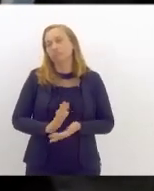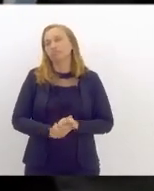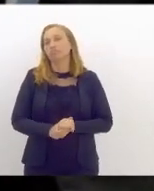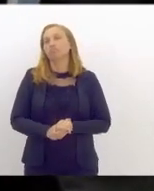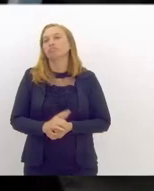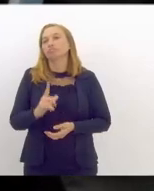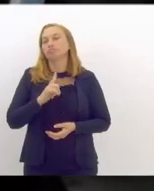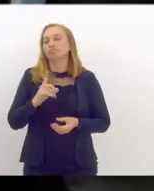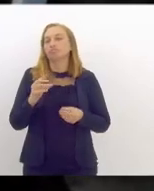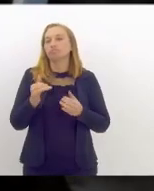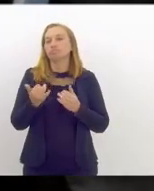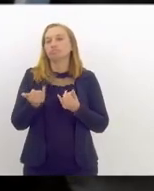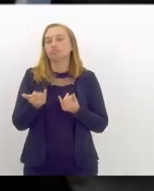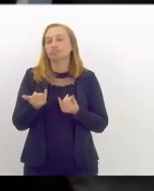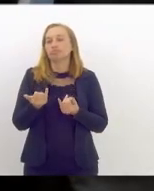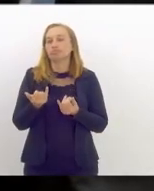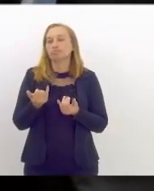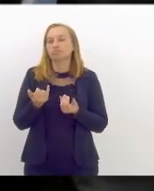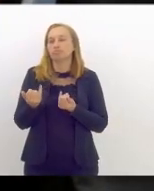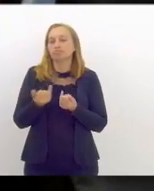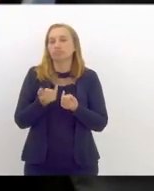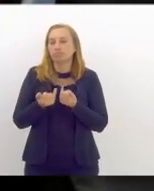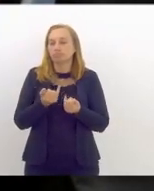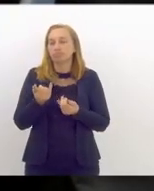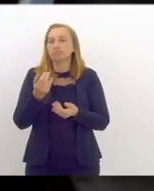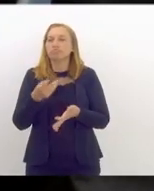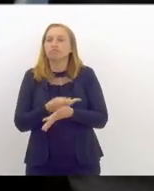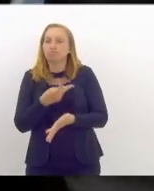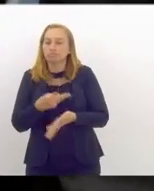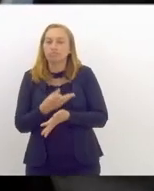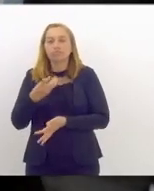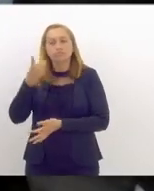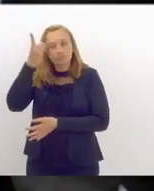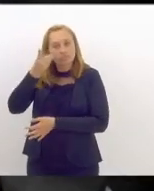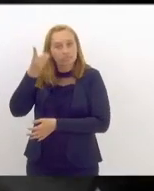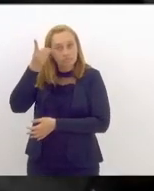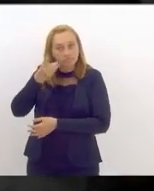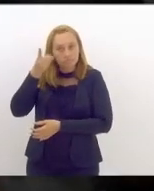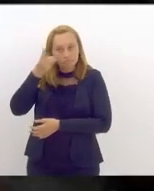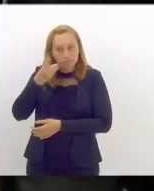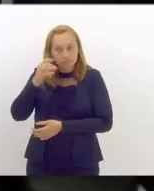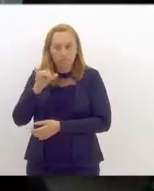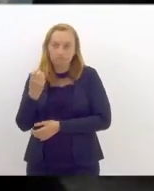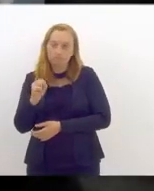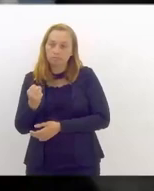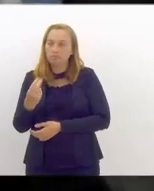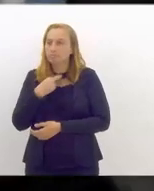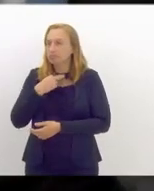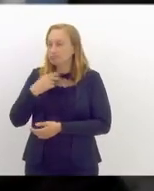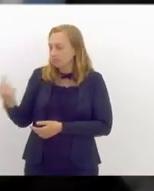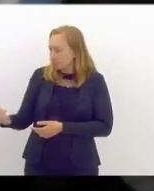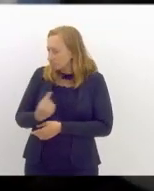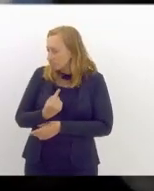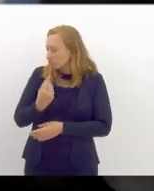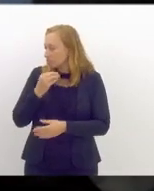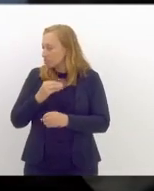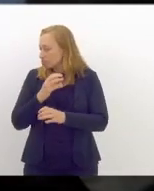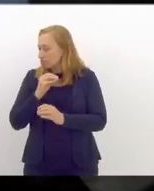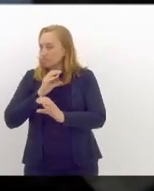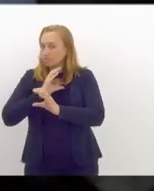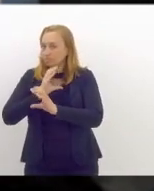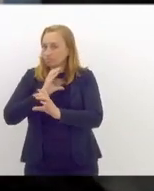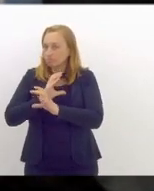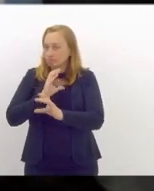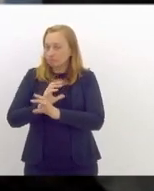desencontro de informações com deputado Serginho que gostaria de estar aqui presentes mas por essa por essa falha de comunicação não